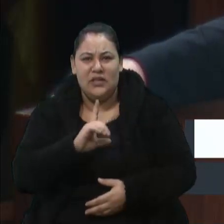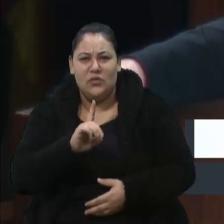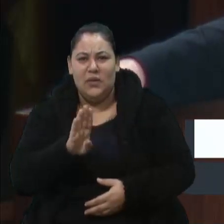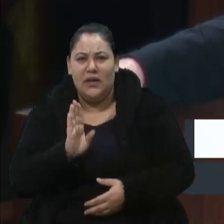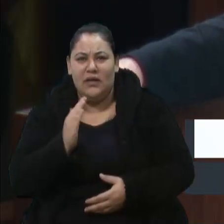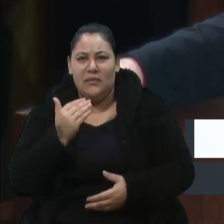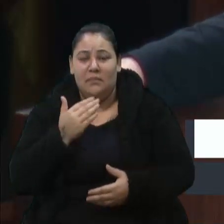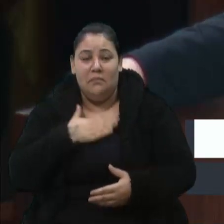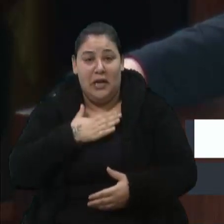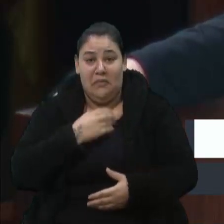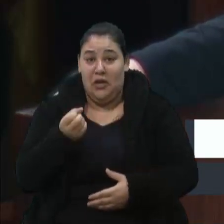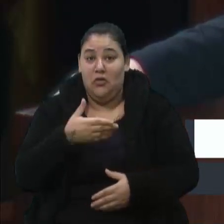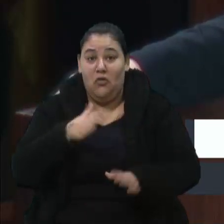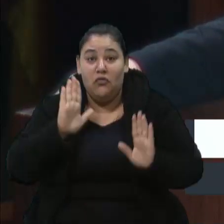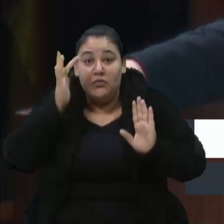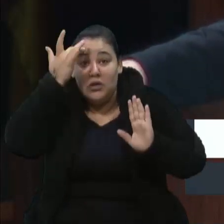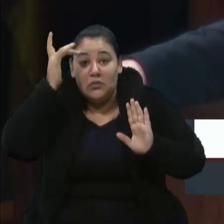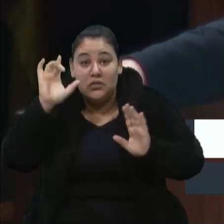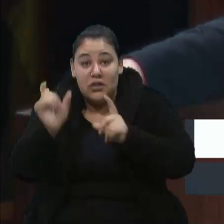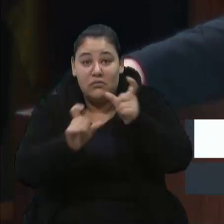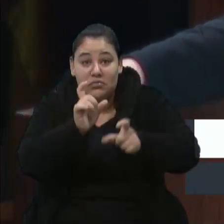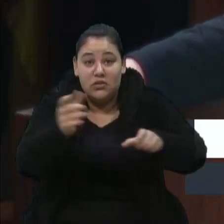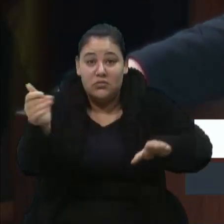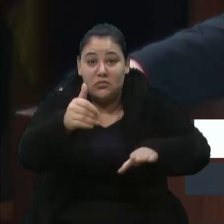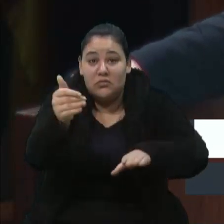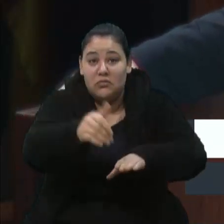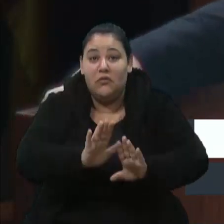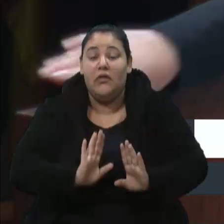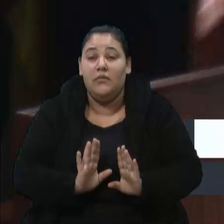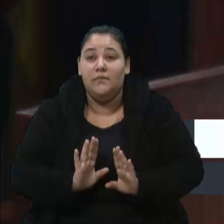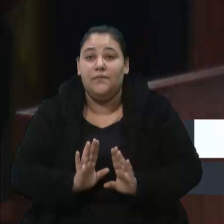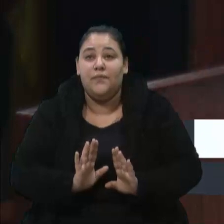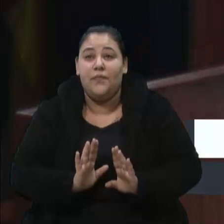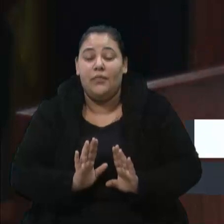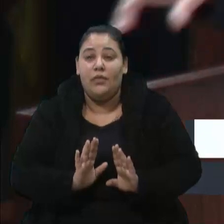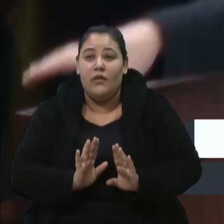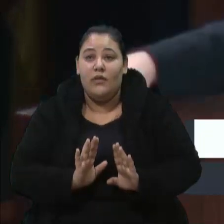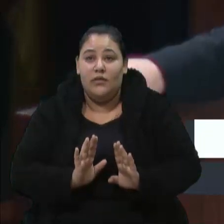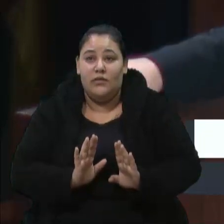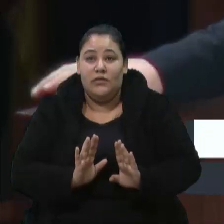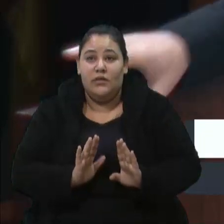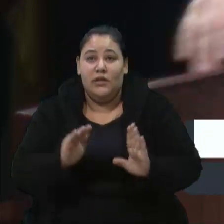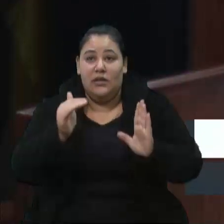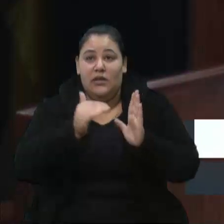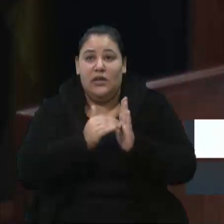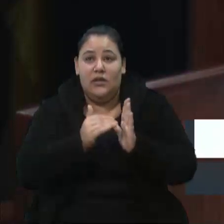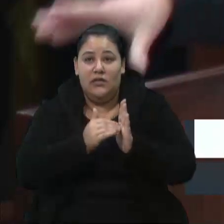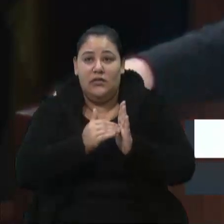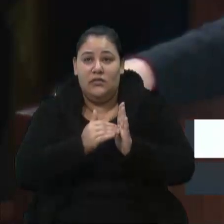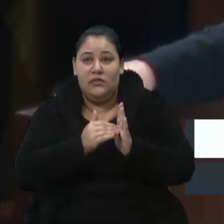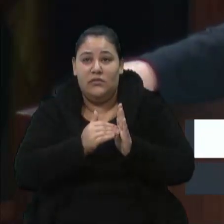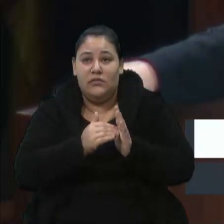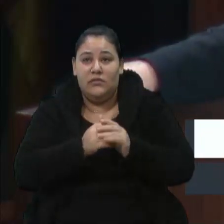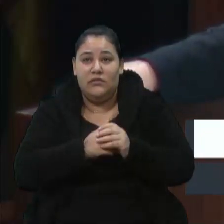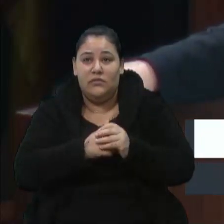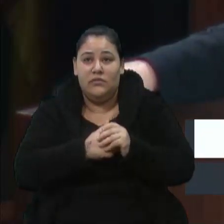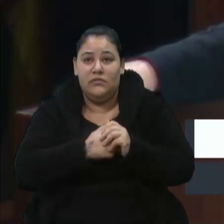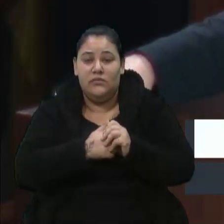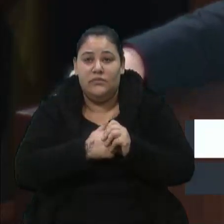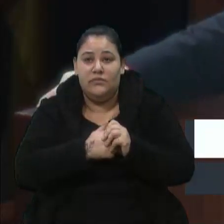tudo novo. Não sei de onde que vieram. E até estava naquele dia do vereador Fantinel aí, né? Porque estão meio